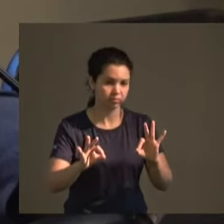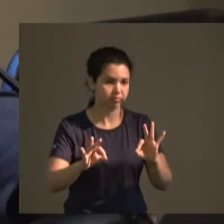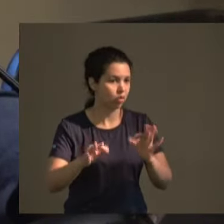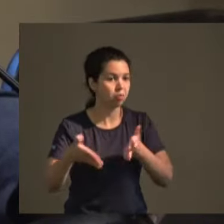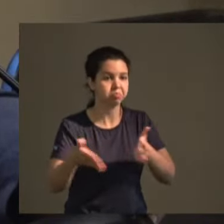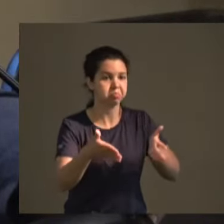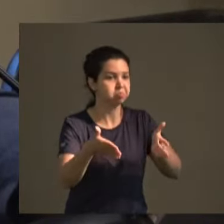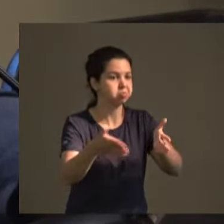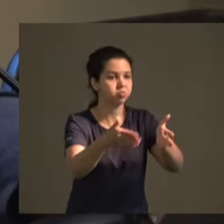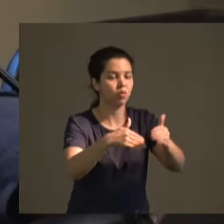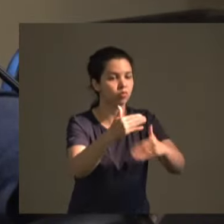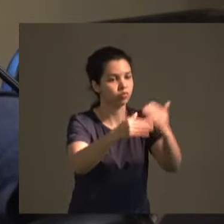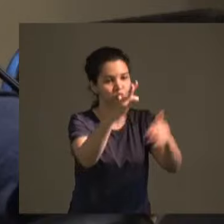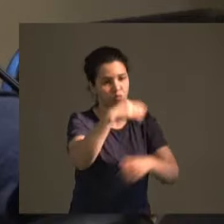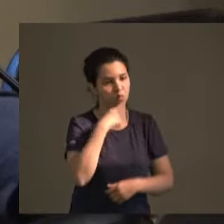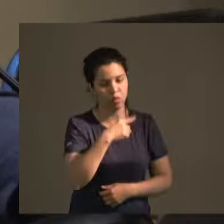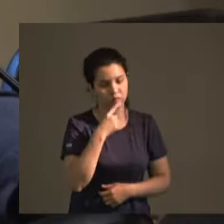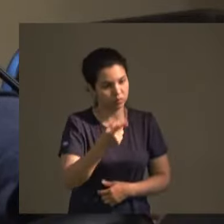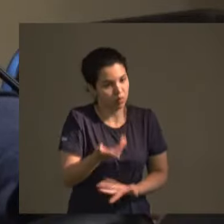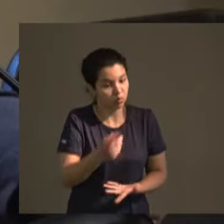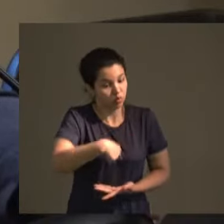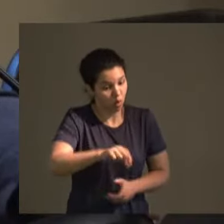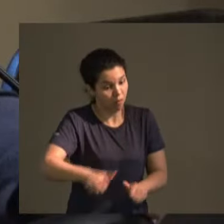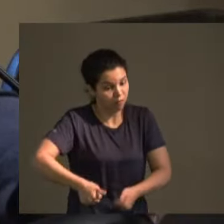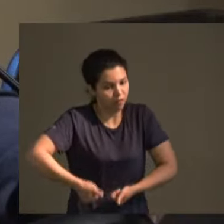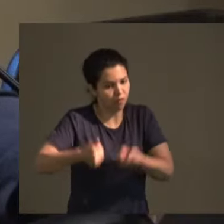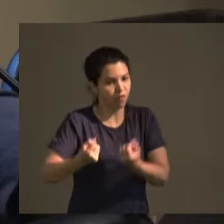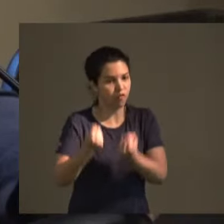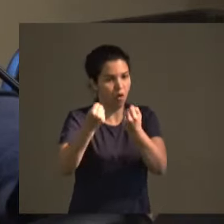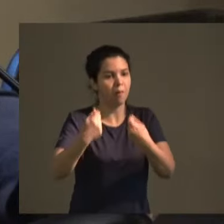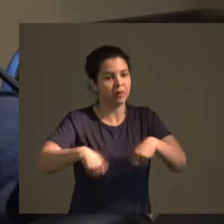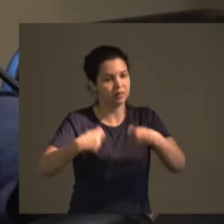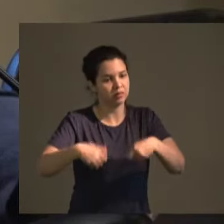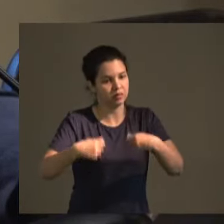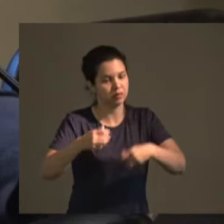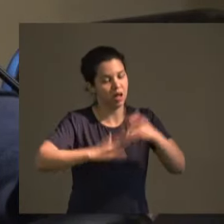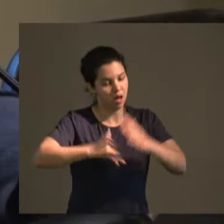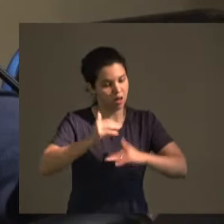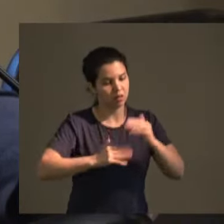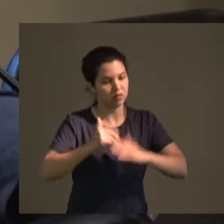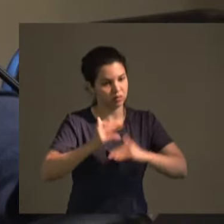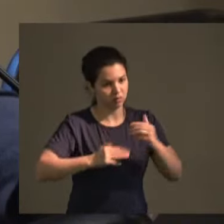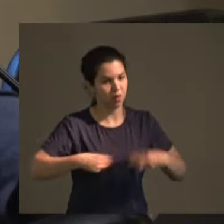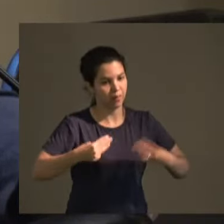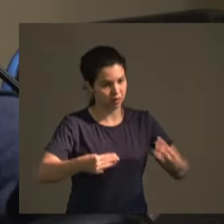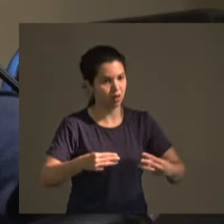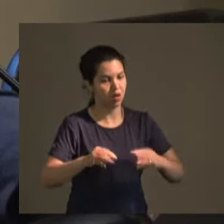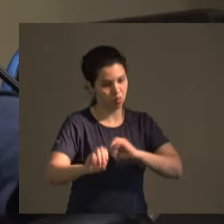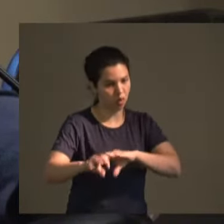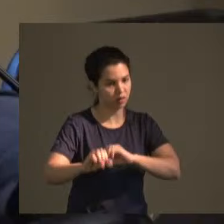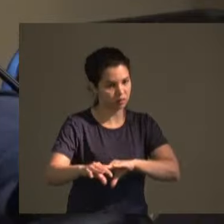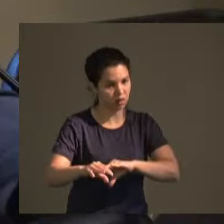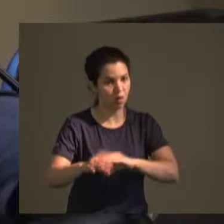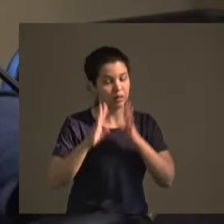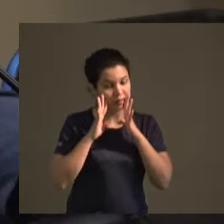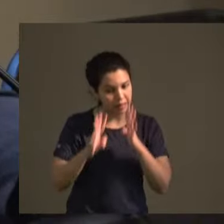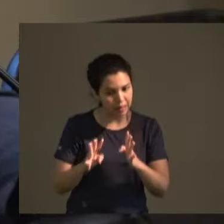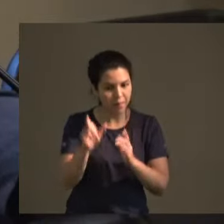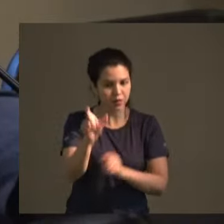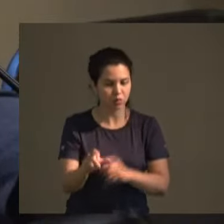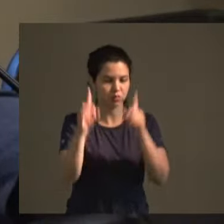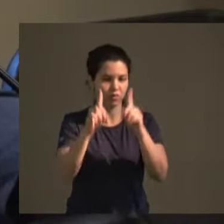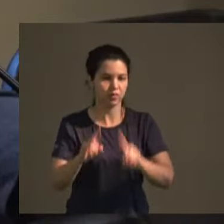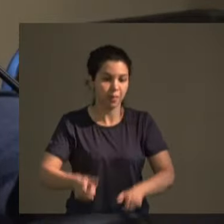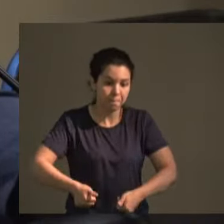mais as ações do Ministério da Educação de forma que atendam as pessoas com deficiência cada dia mais e melhor.